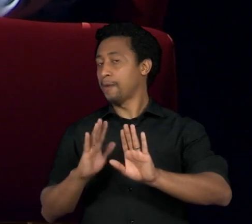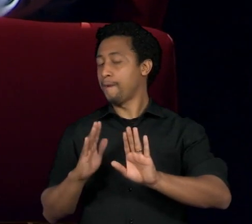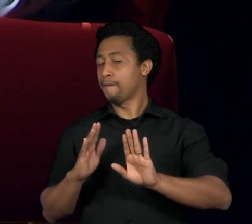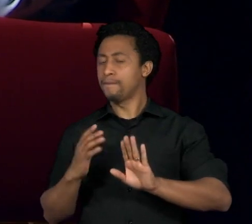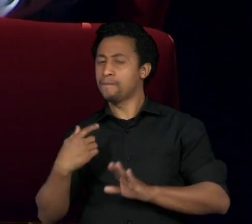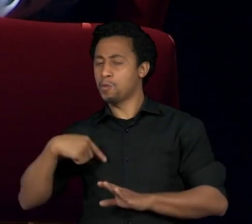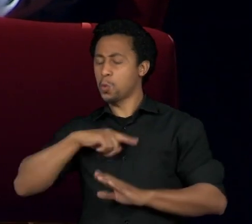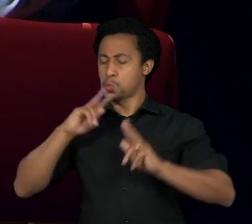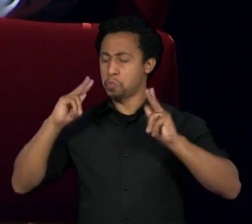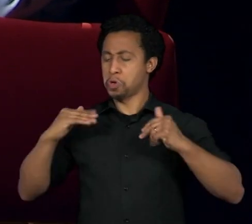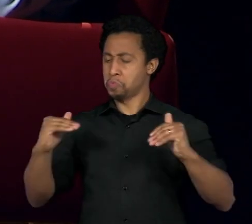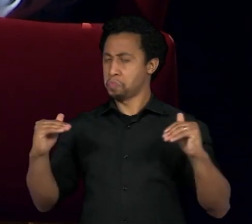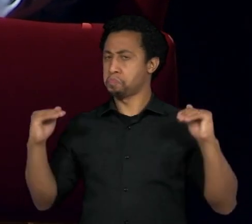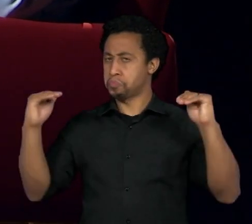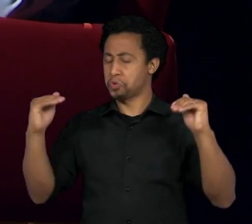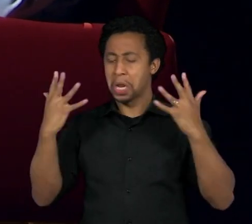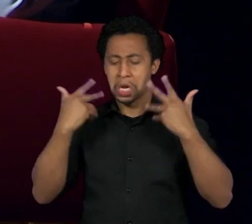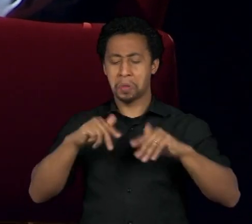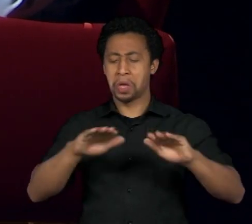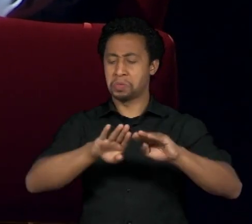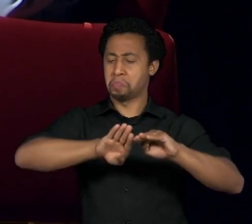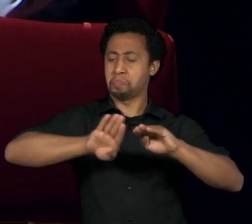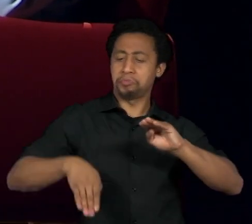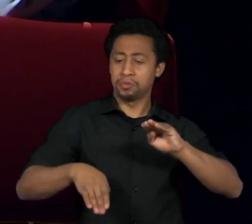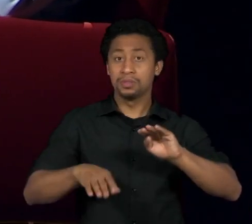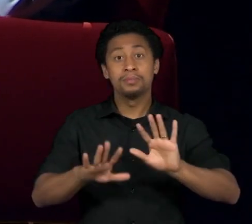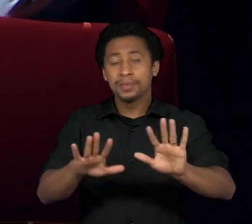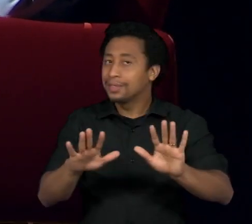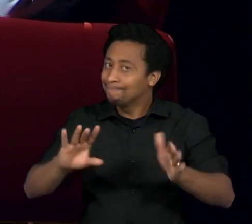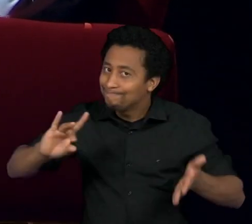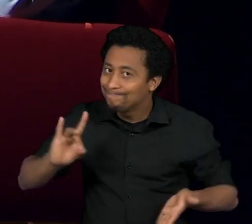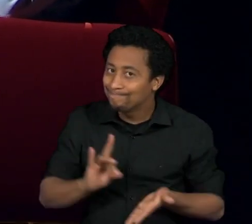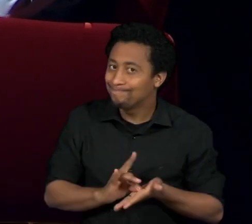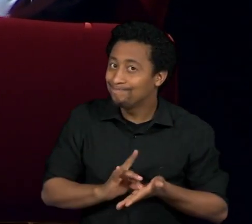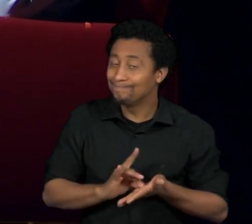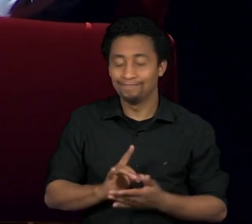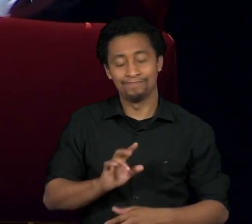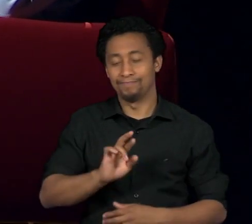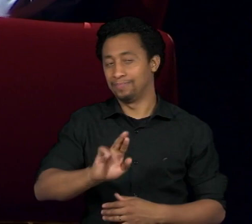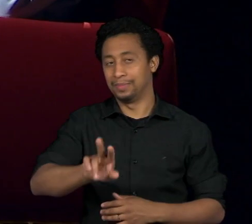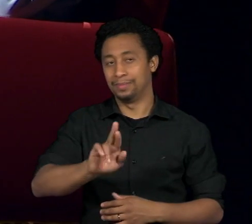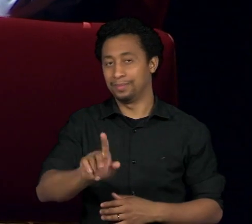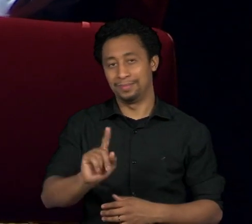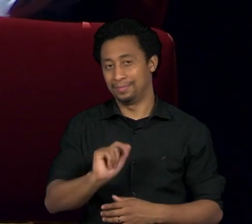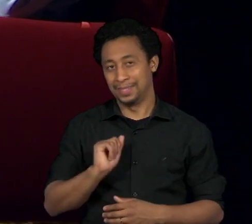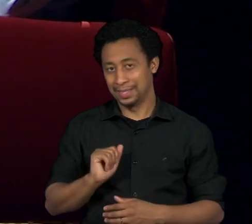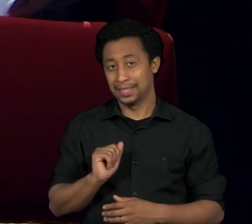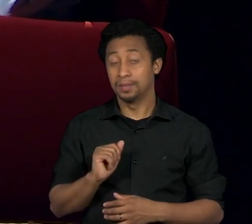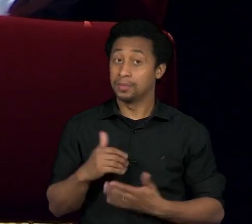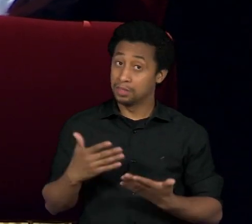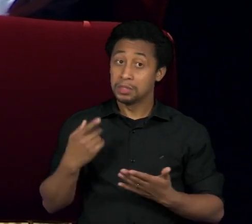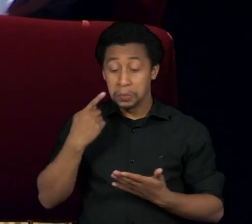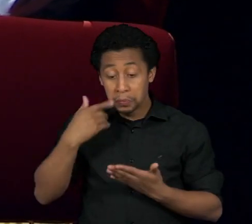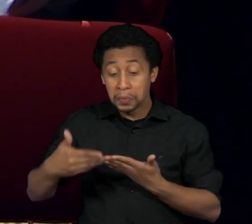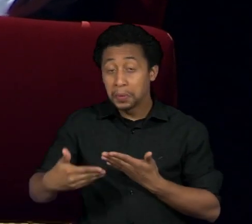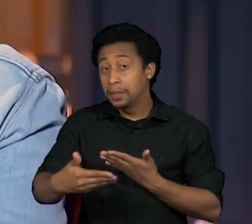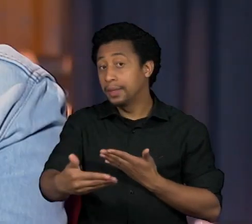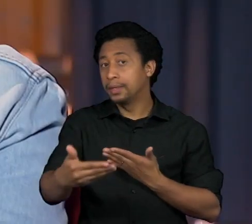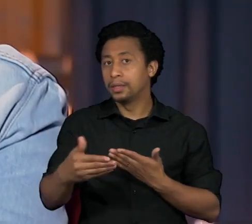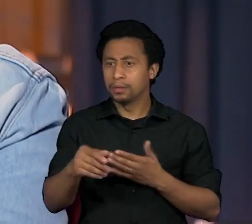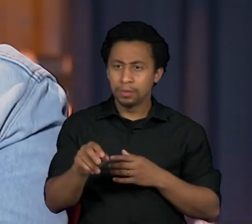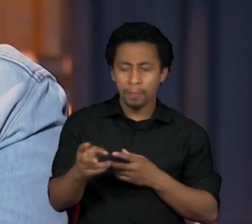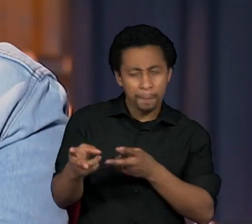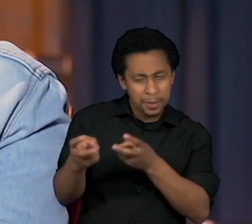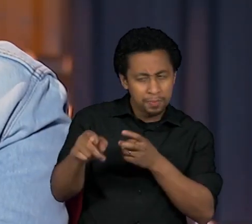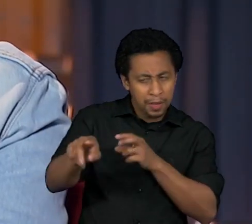que não tem muita base na realidade. Na verdade, essa dificuldade de reconhecer a alteridade, de reconhecer a